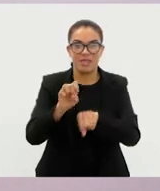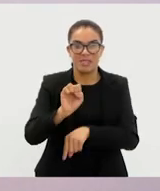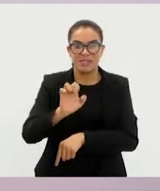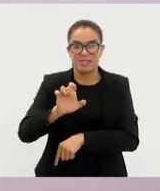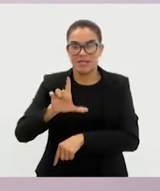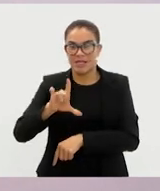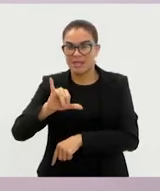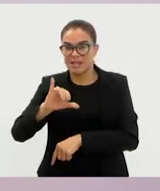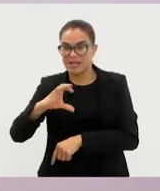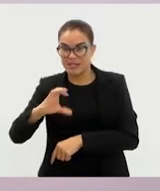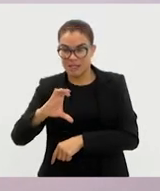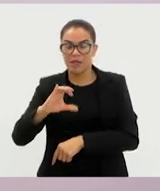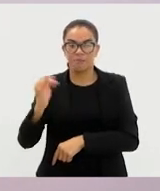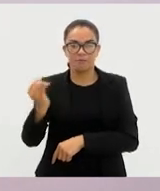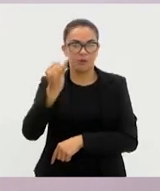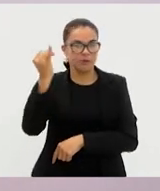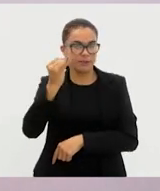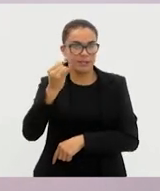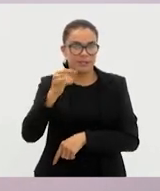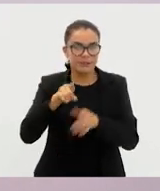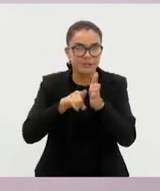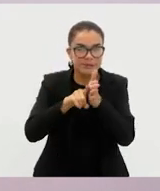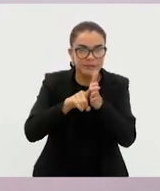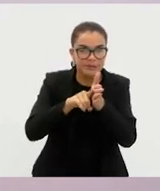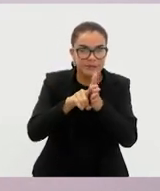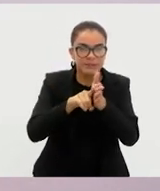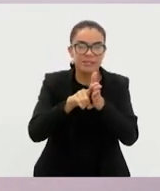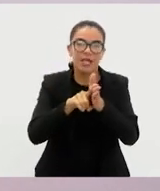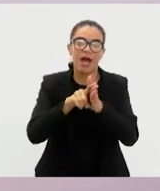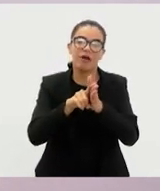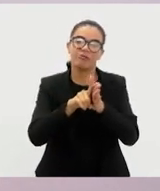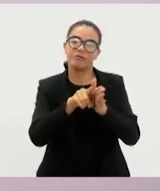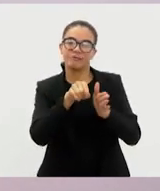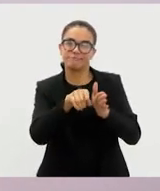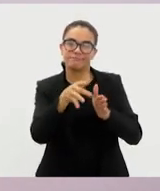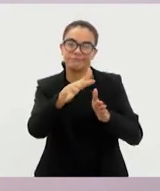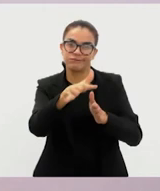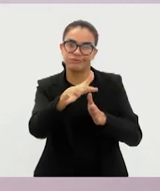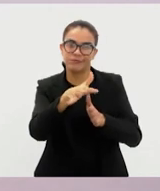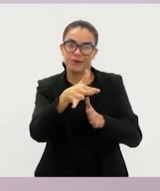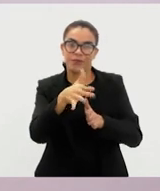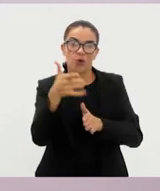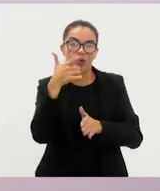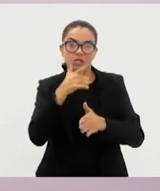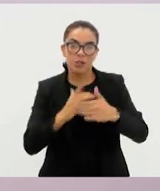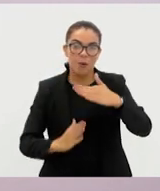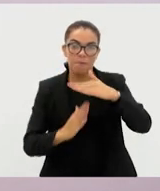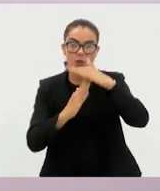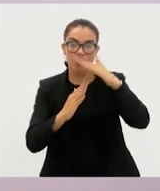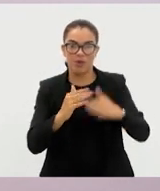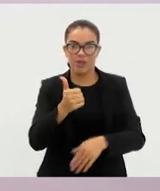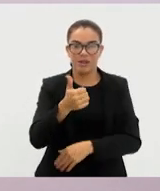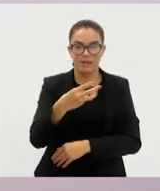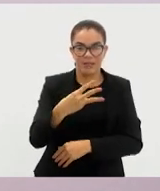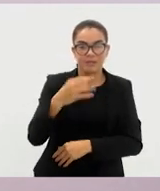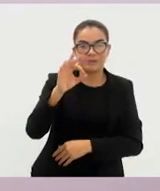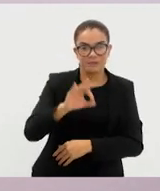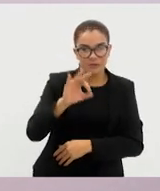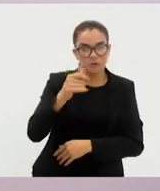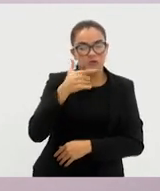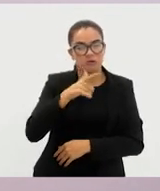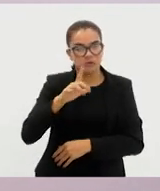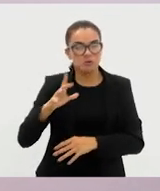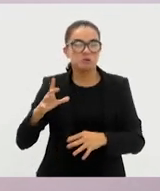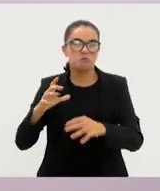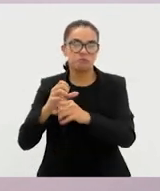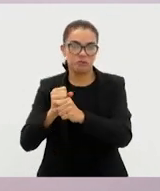importante para a nossa análise, estava prevista fechar em 10,50, nós tivemos batendo aí em 13%, então fechou